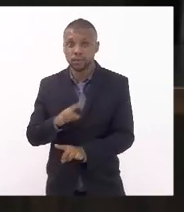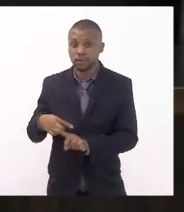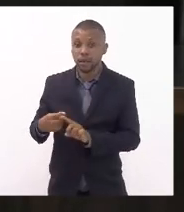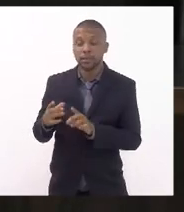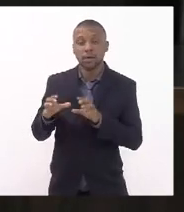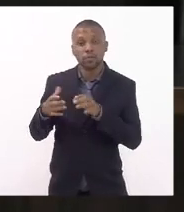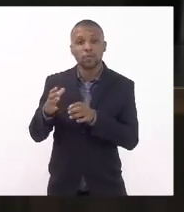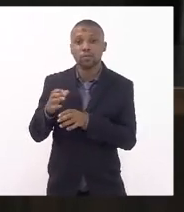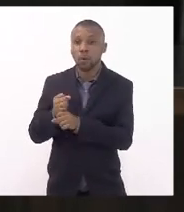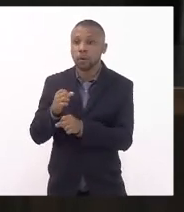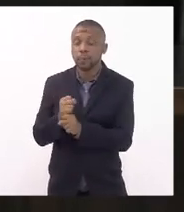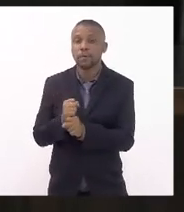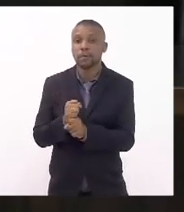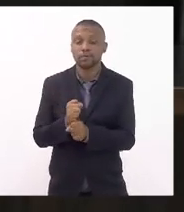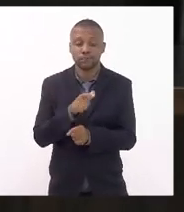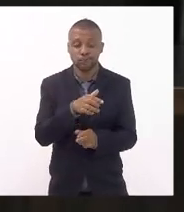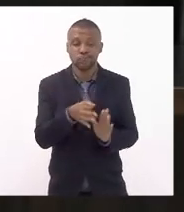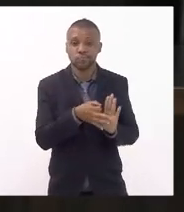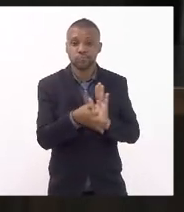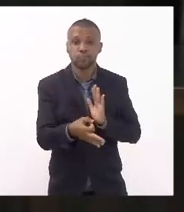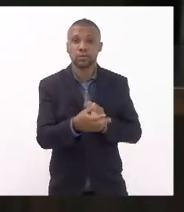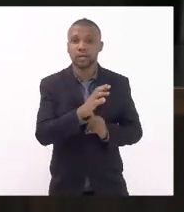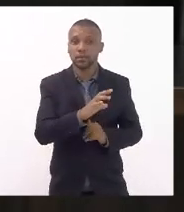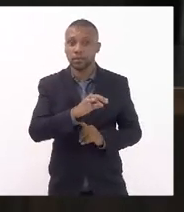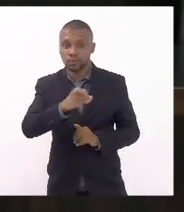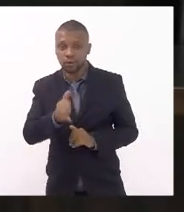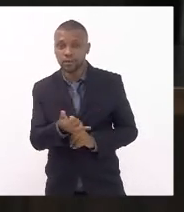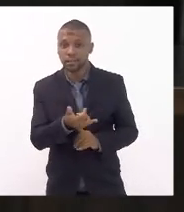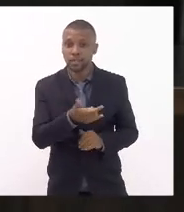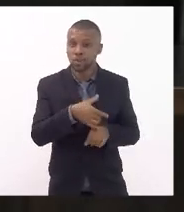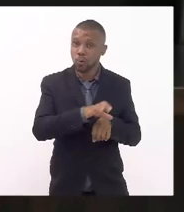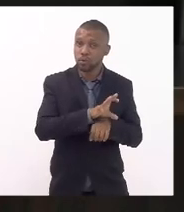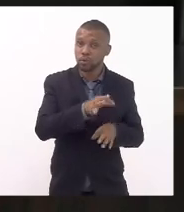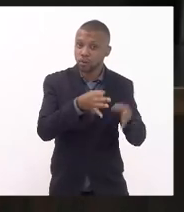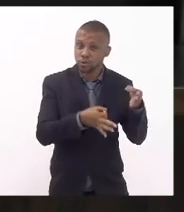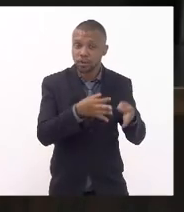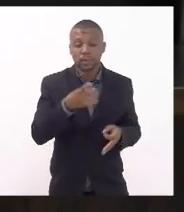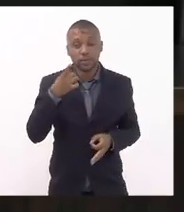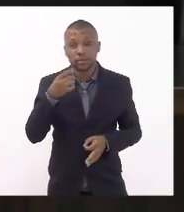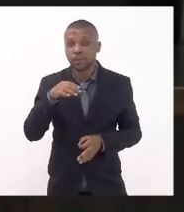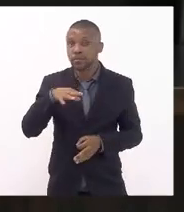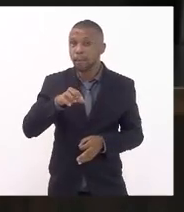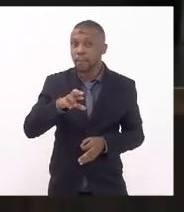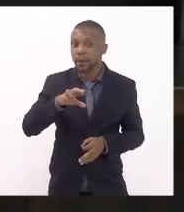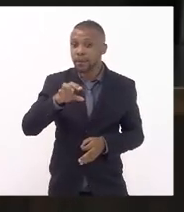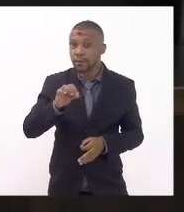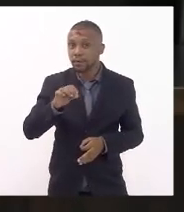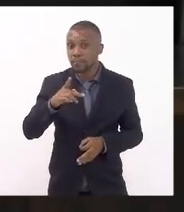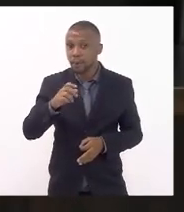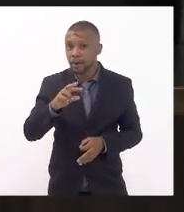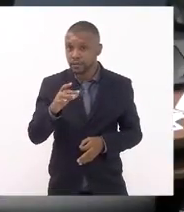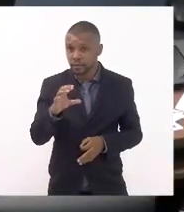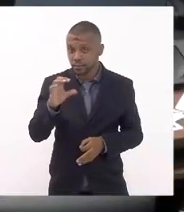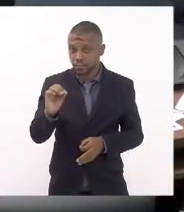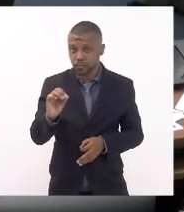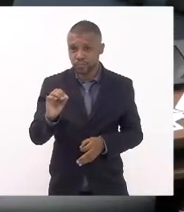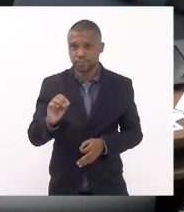de Orçamento. Para emitir parecer pela Comissão de Constituição e Justiça, deputado Márcio Pacheco. Deputado Márcio,